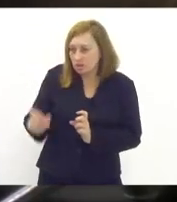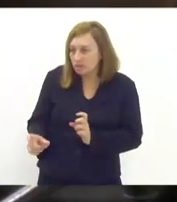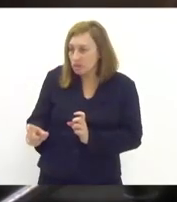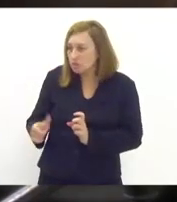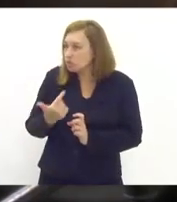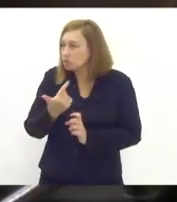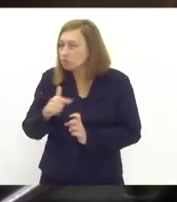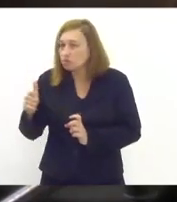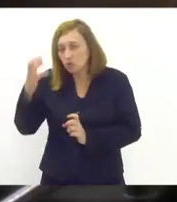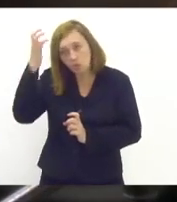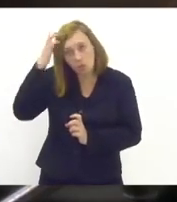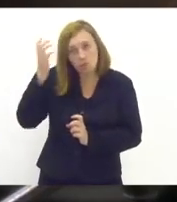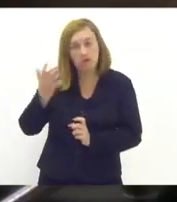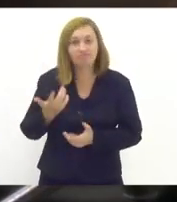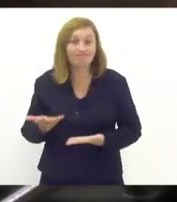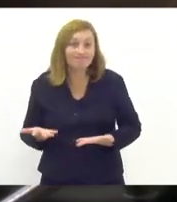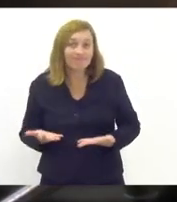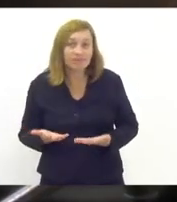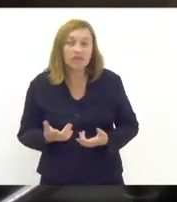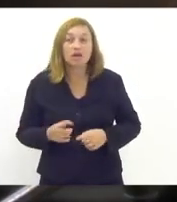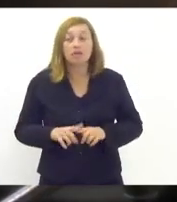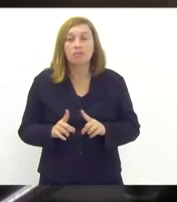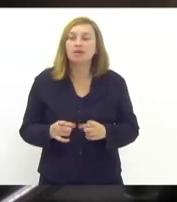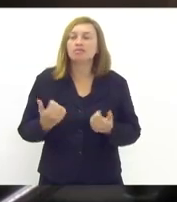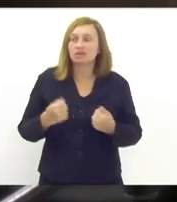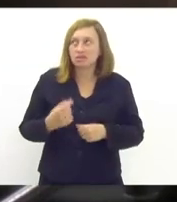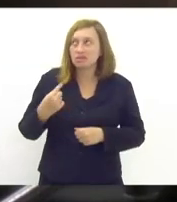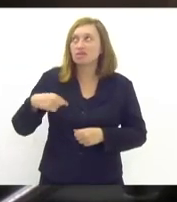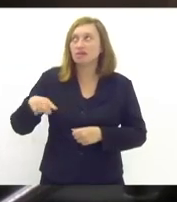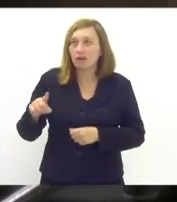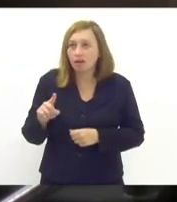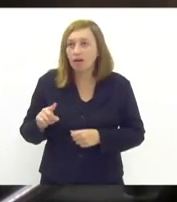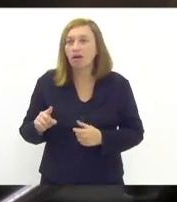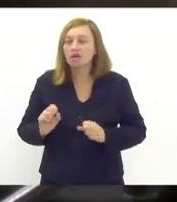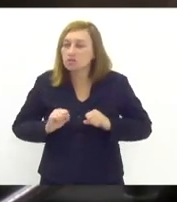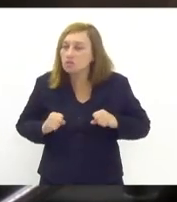inocente. Não tem isso. A pessoa tem que ir lá e buscar